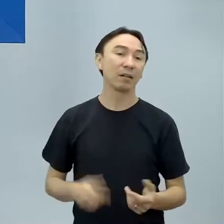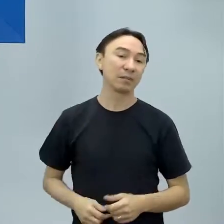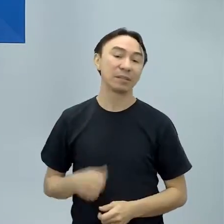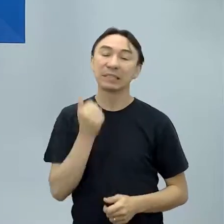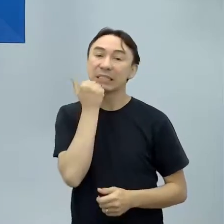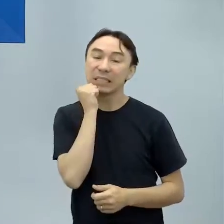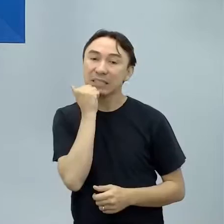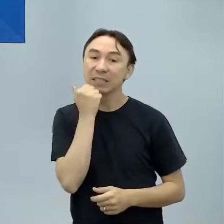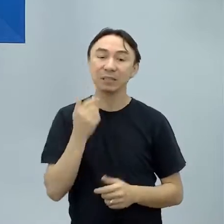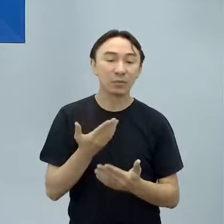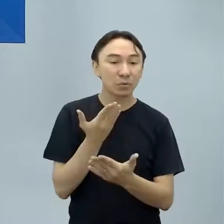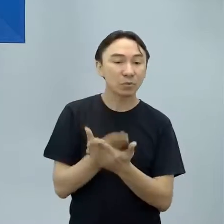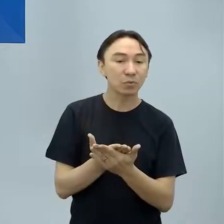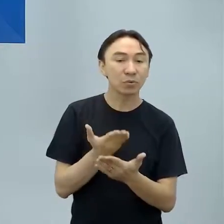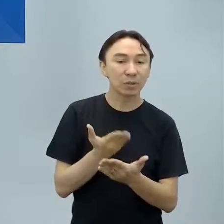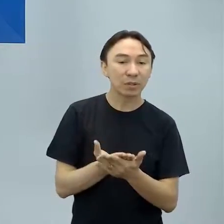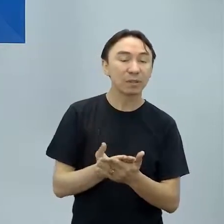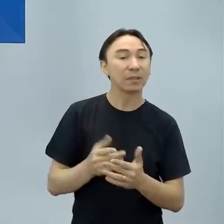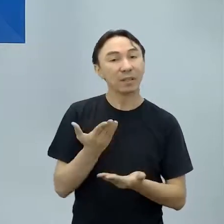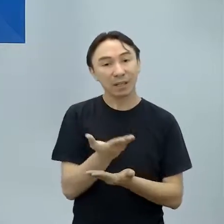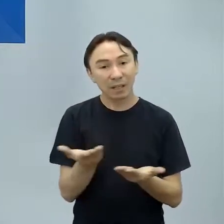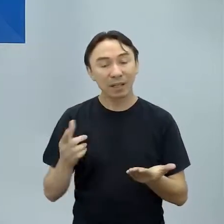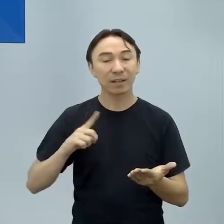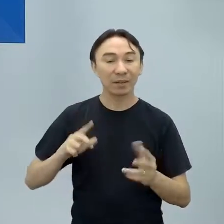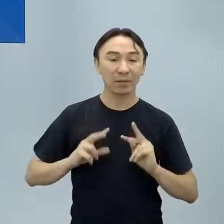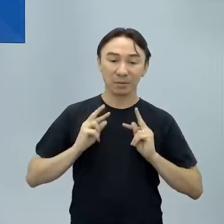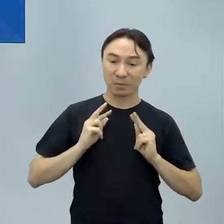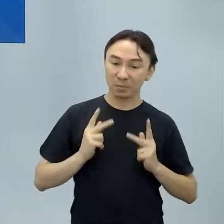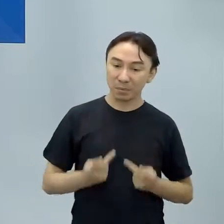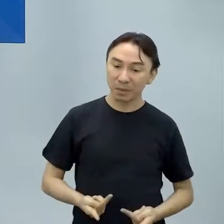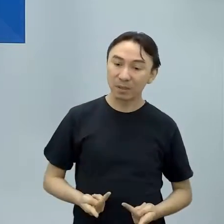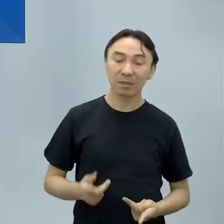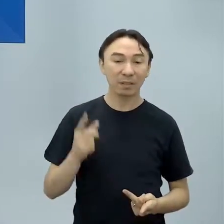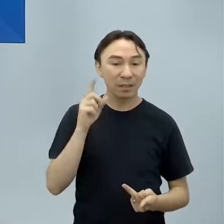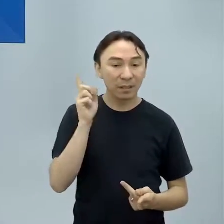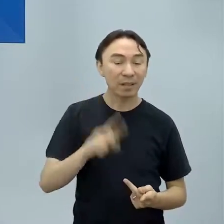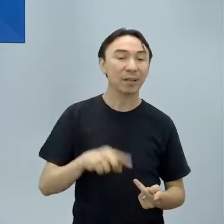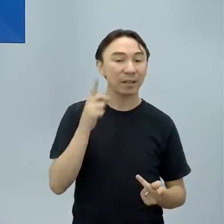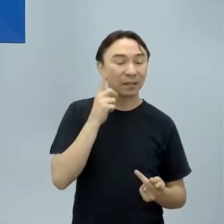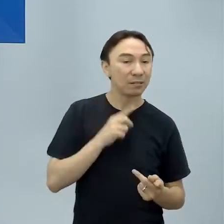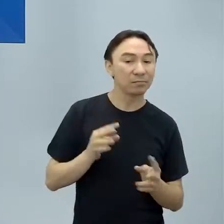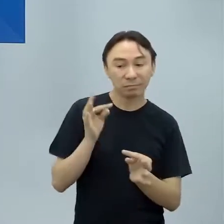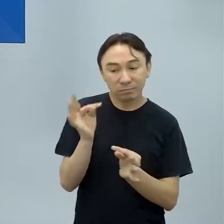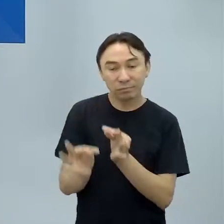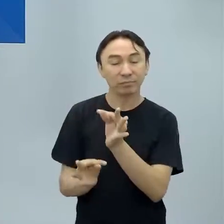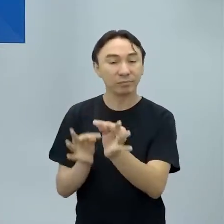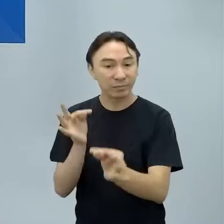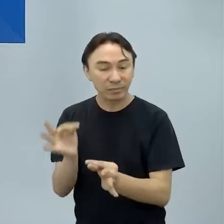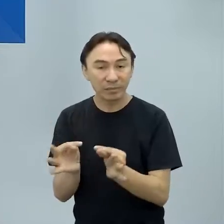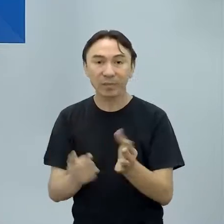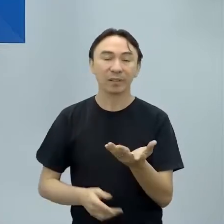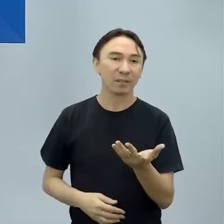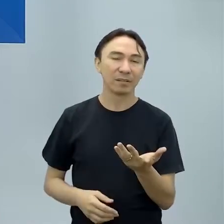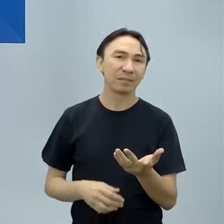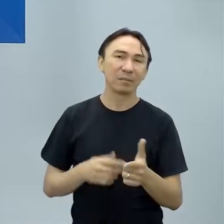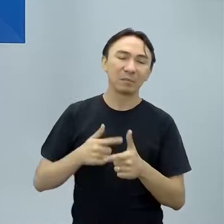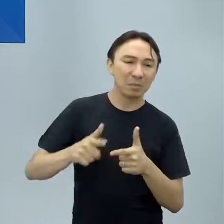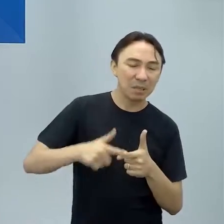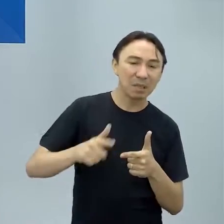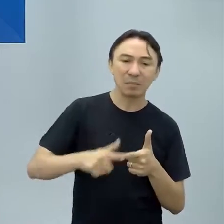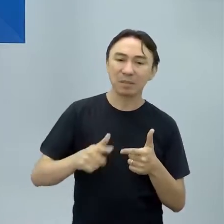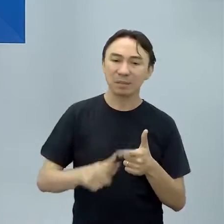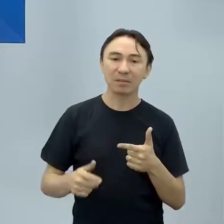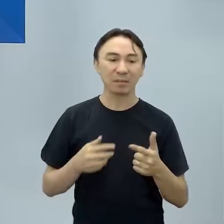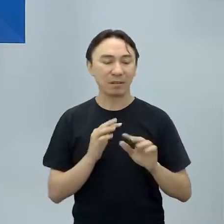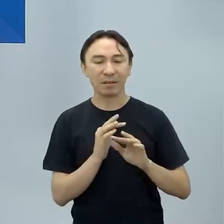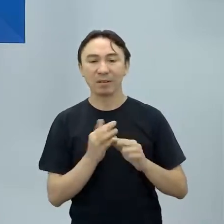atividade humana e utiliza essa atividade humana como recurso terapêutico para prevenir e tratar dificuldades físicas, sensoriais,